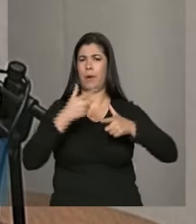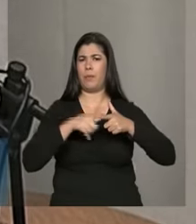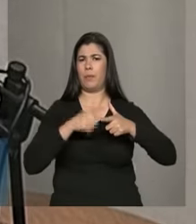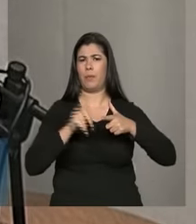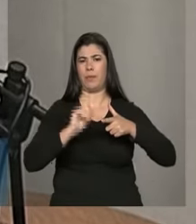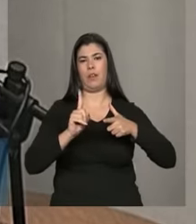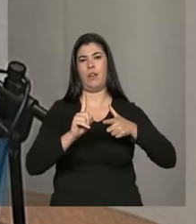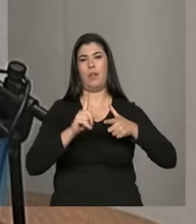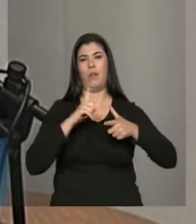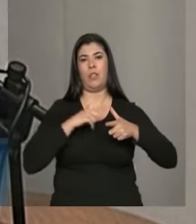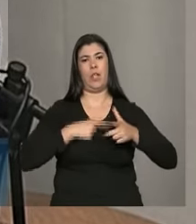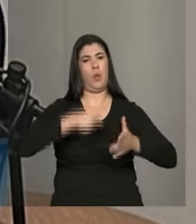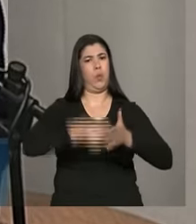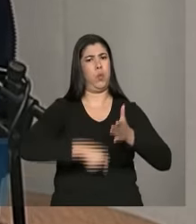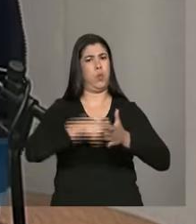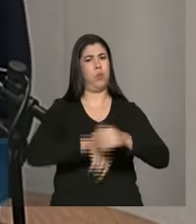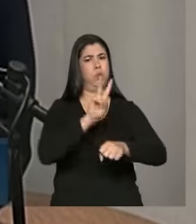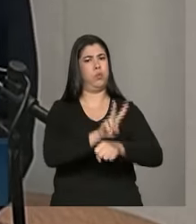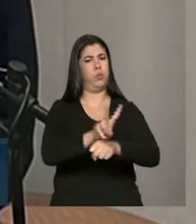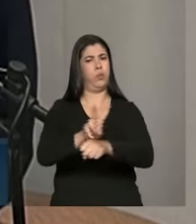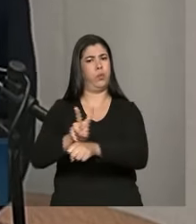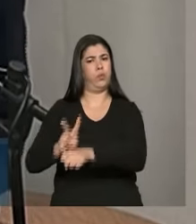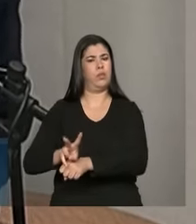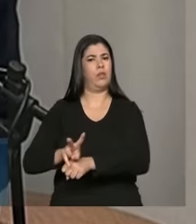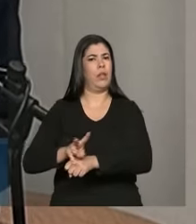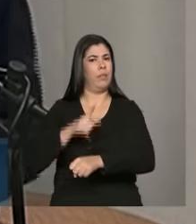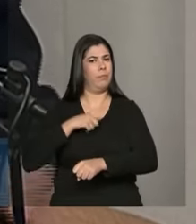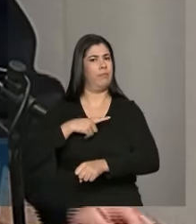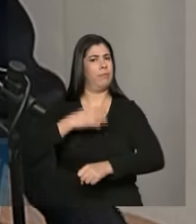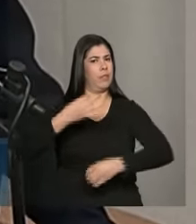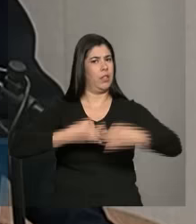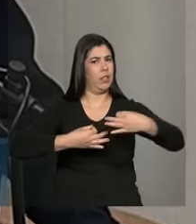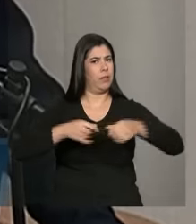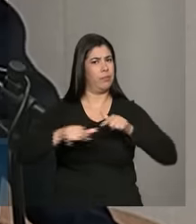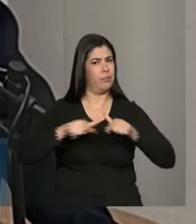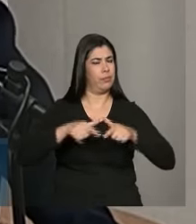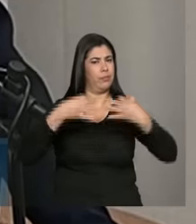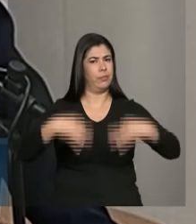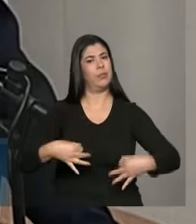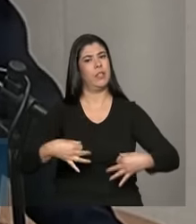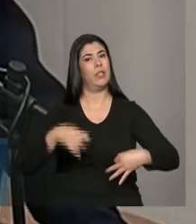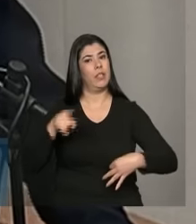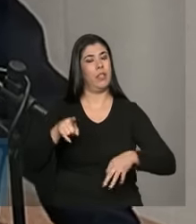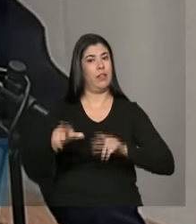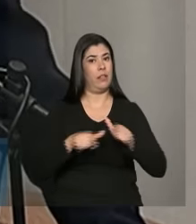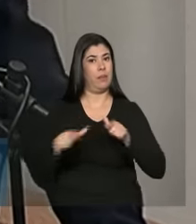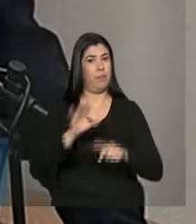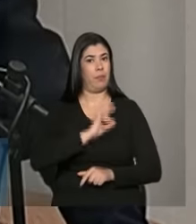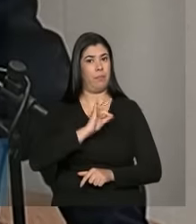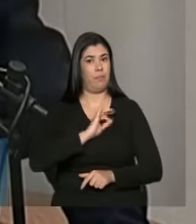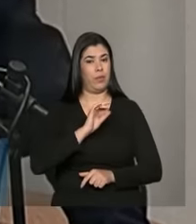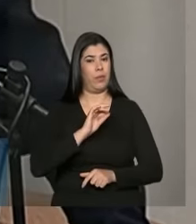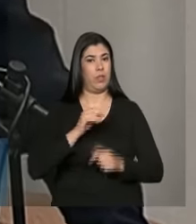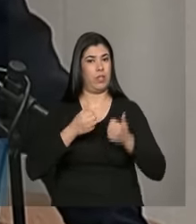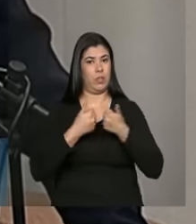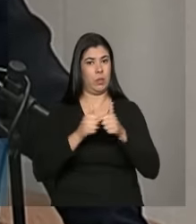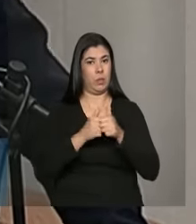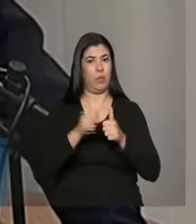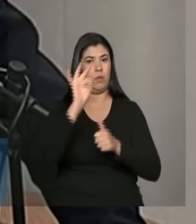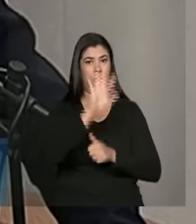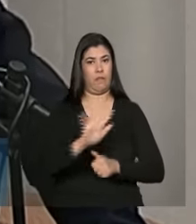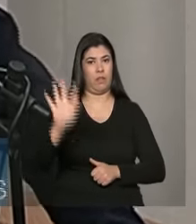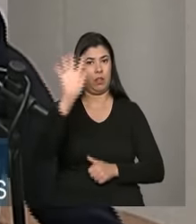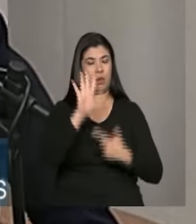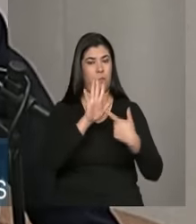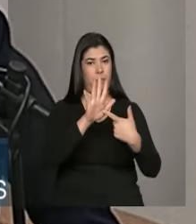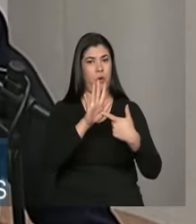controle o combate tá sendo mais efetivo e esse trabalho que a polícia rodoviária federal faz com o número que a gente viu ali é